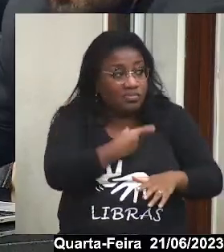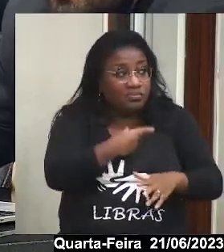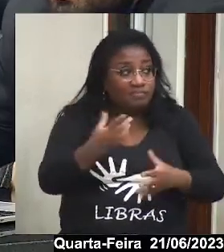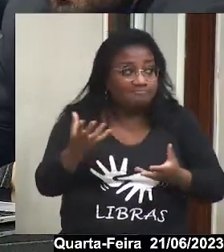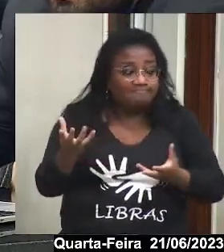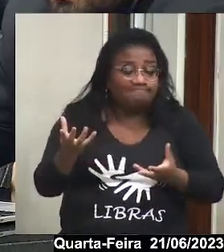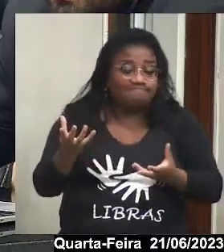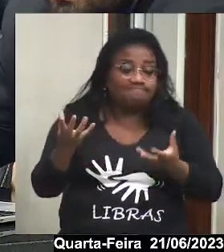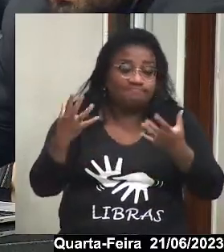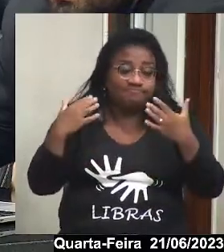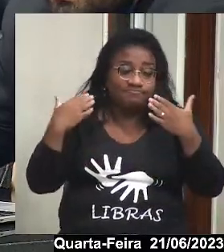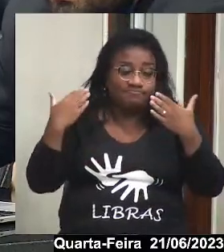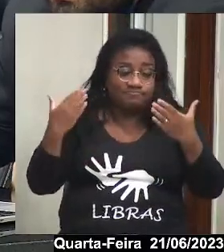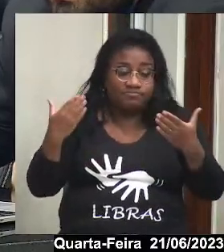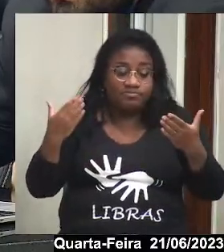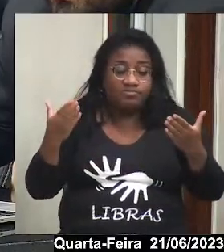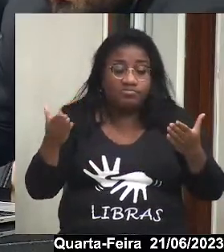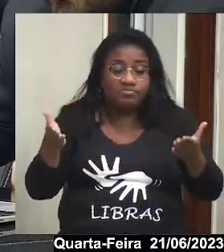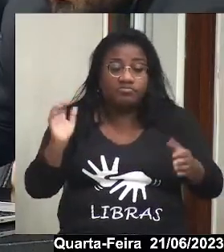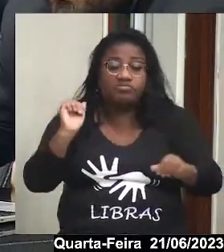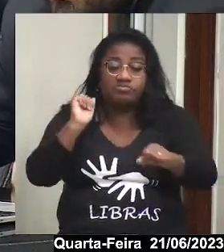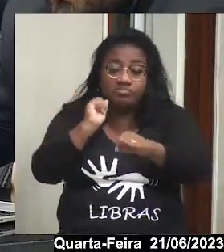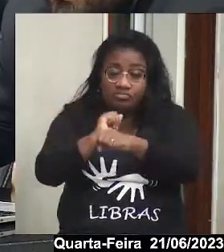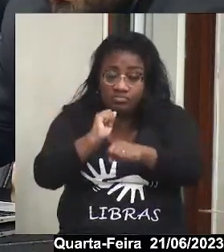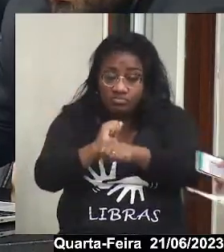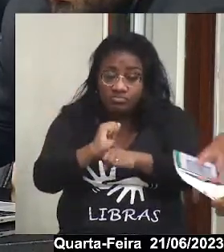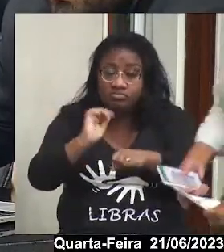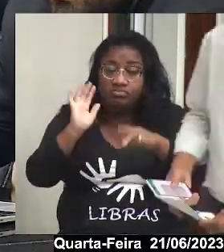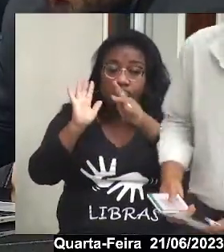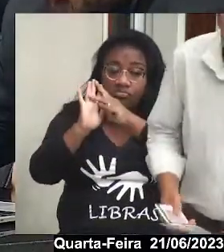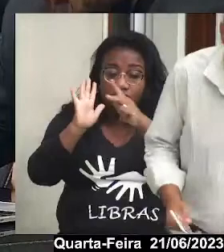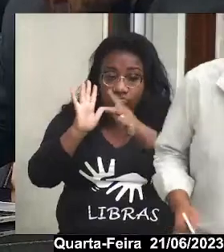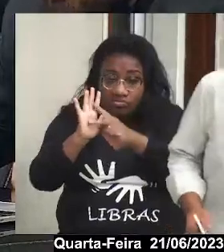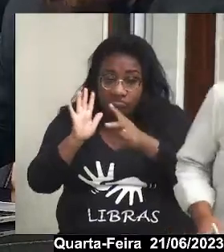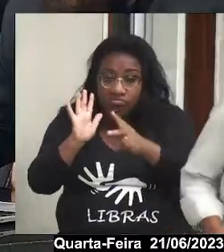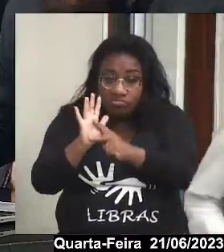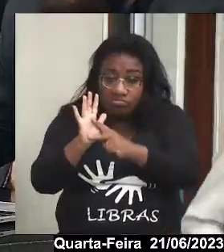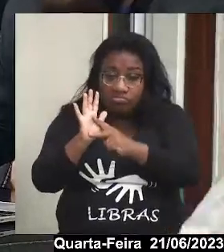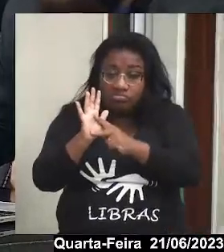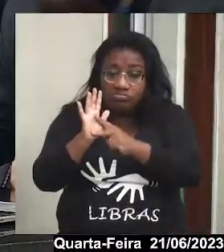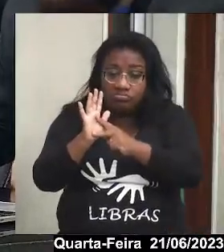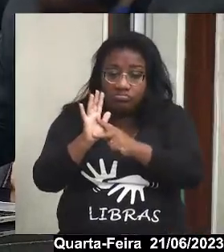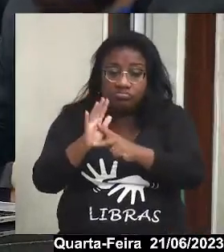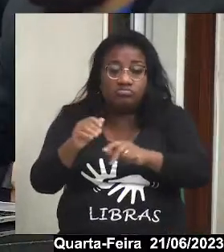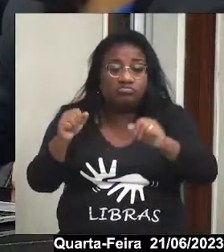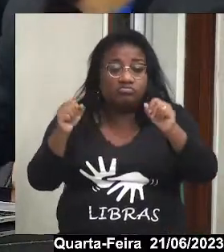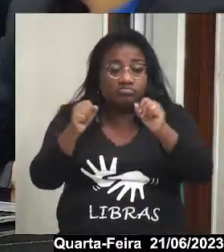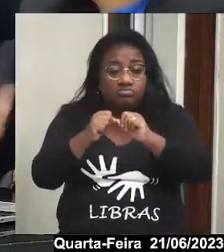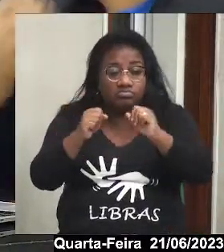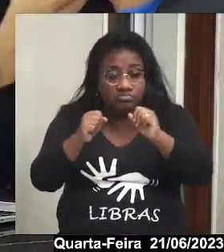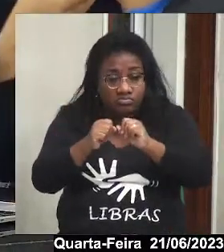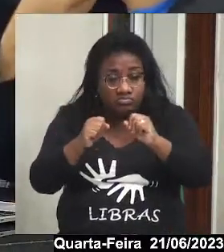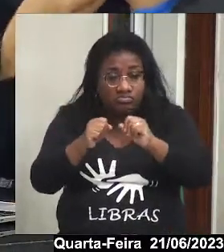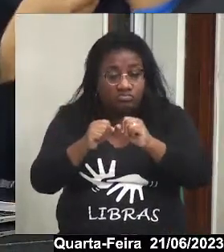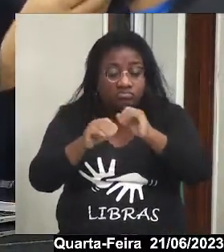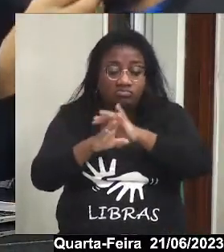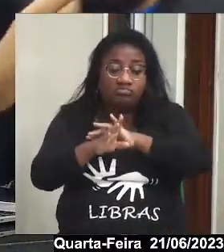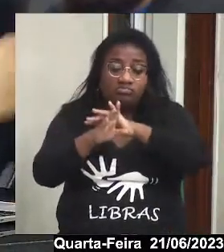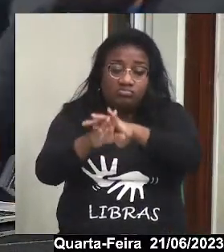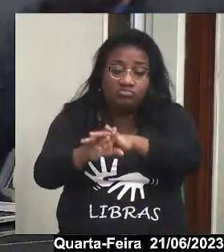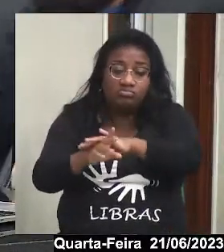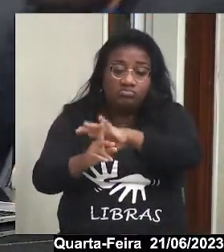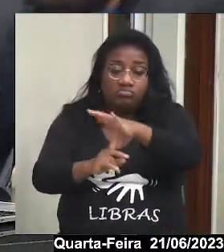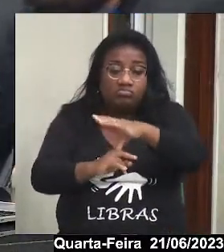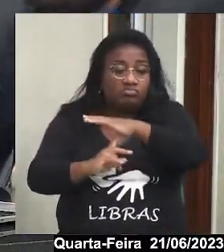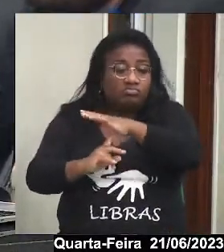excelentíssimo para a feira. Então, assim, vamos aguardar, sim, o projeto. E se o projeto não for de benfeitoria